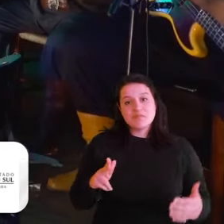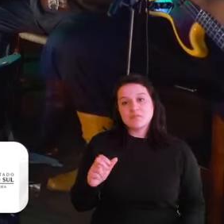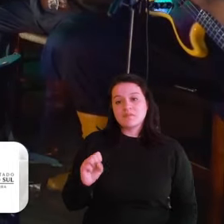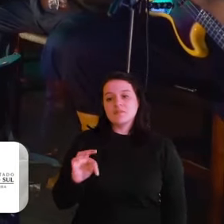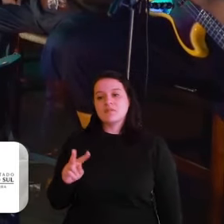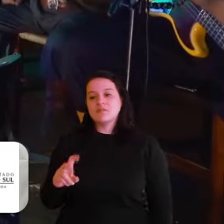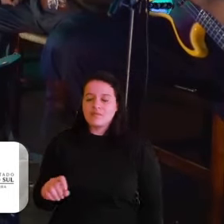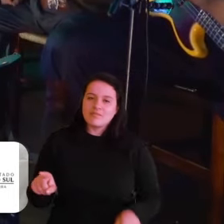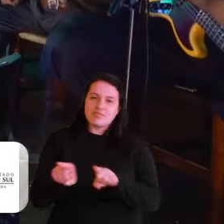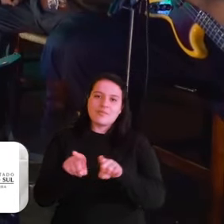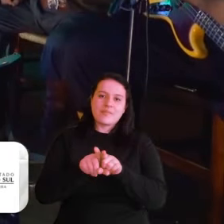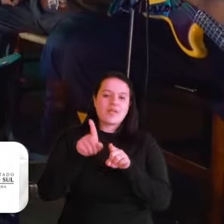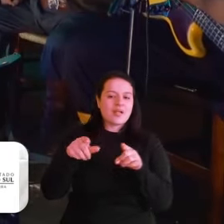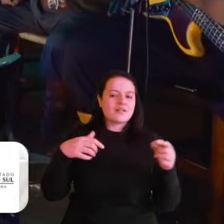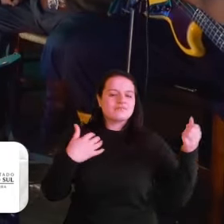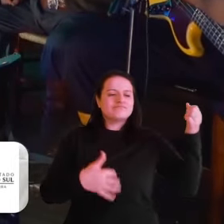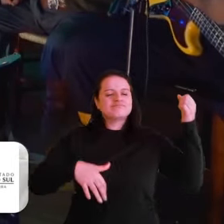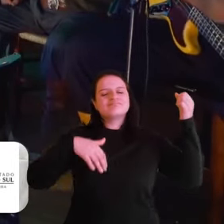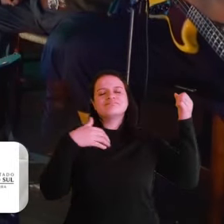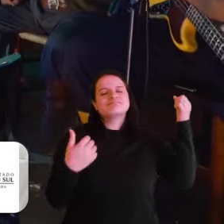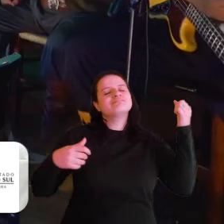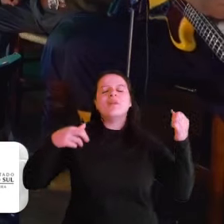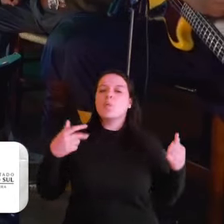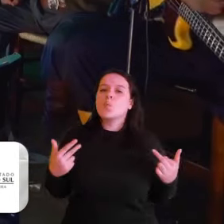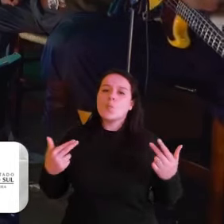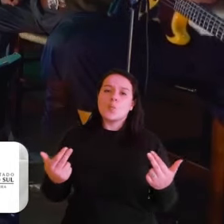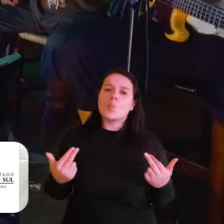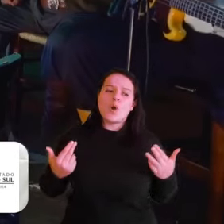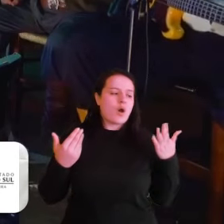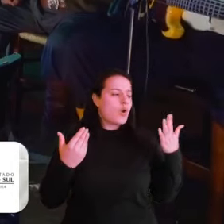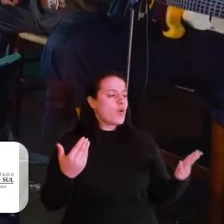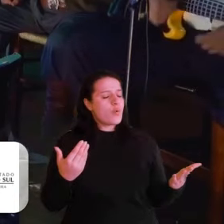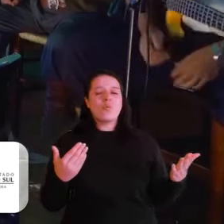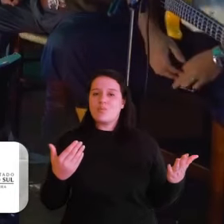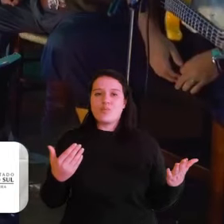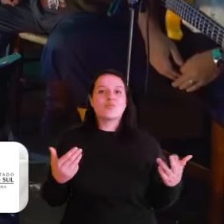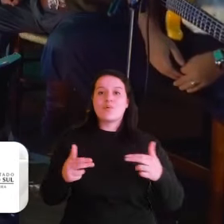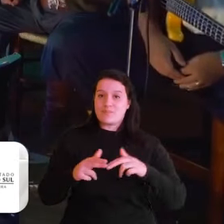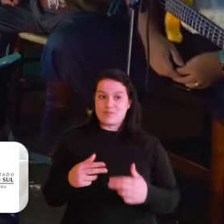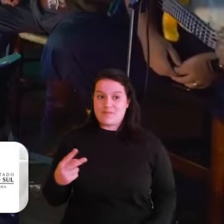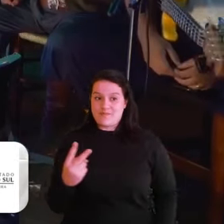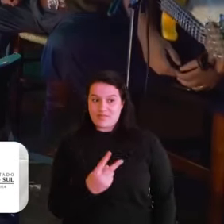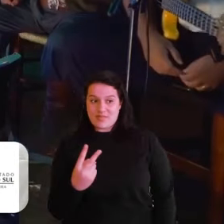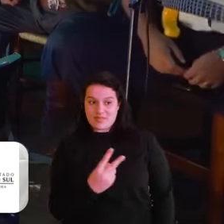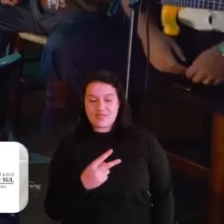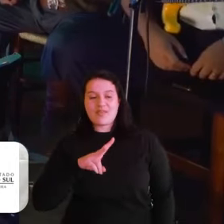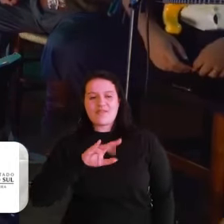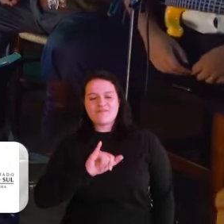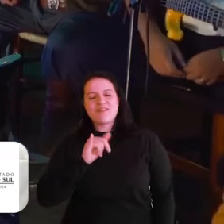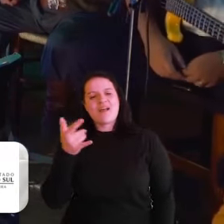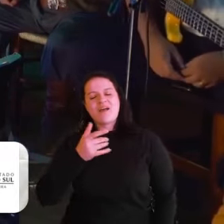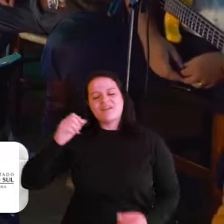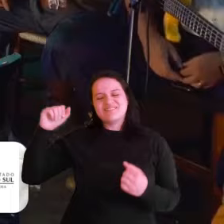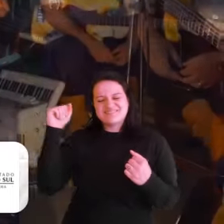mesma habilidade tua. Então, agora vocês vão fazer uma dupla de gaita muito saudável. Eu vou tocar uma